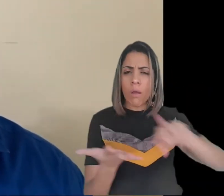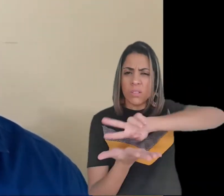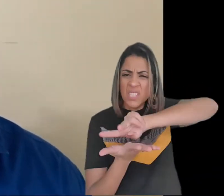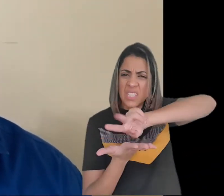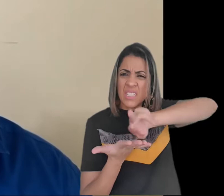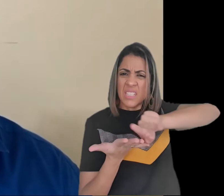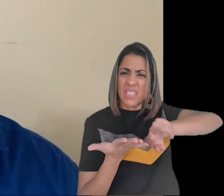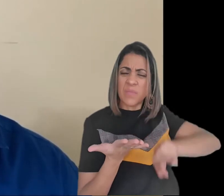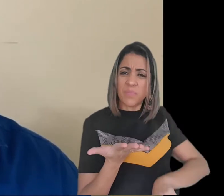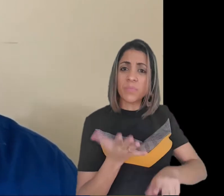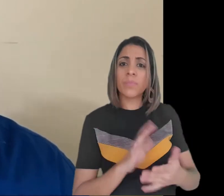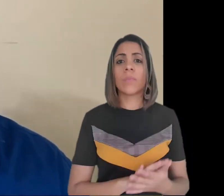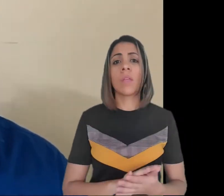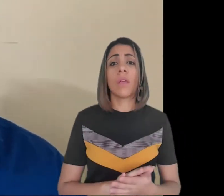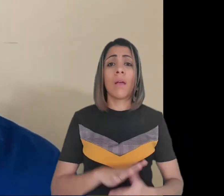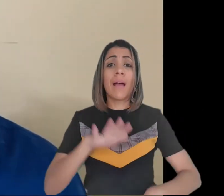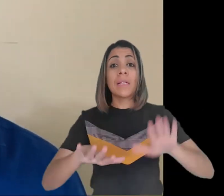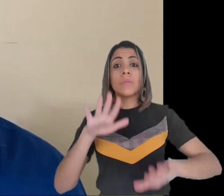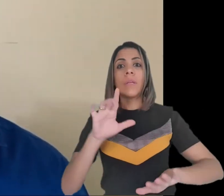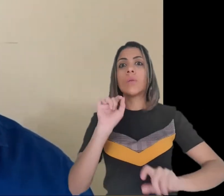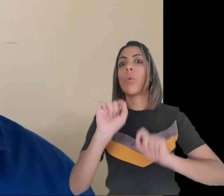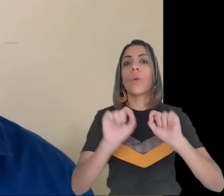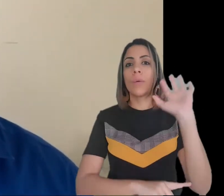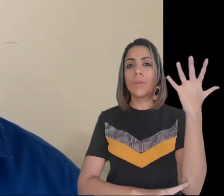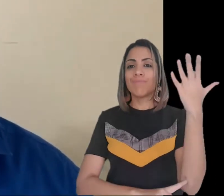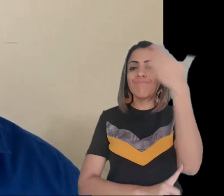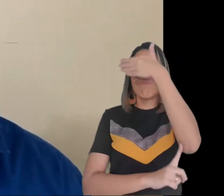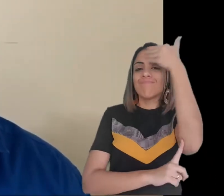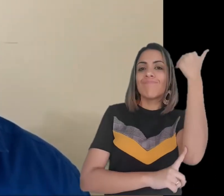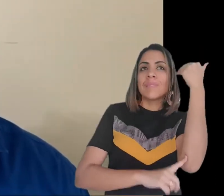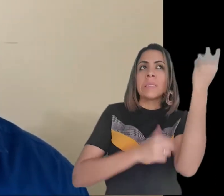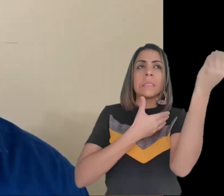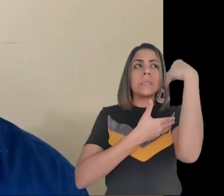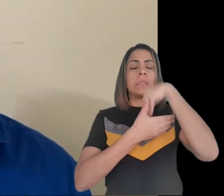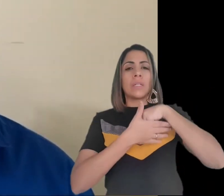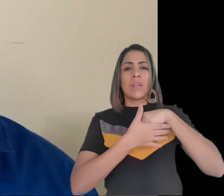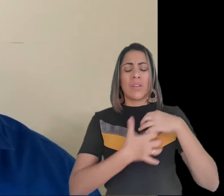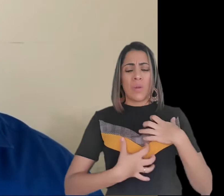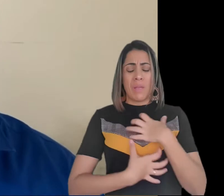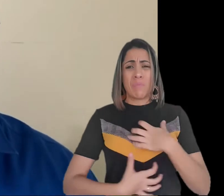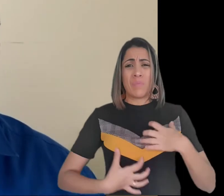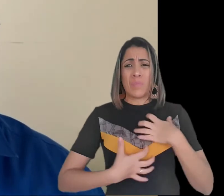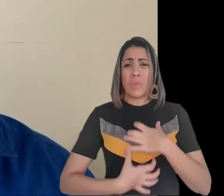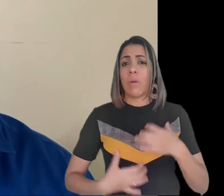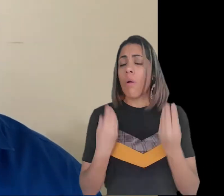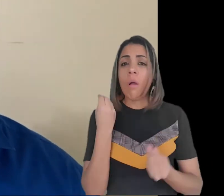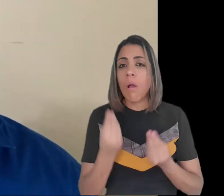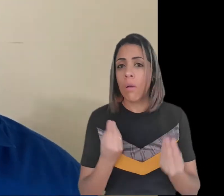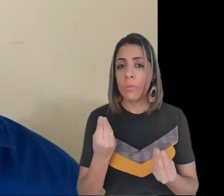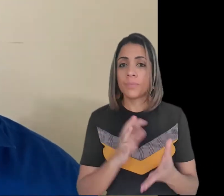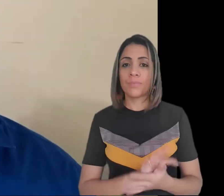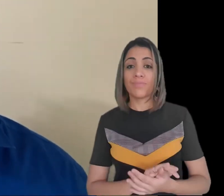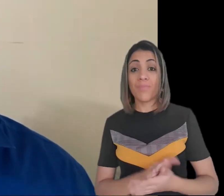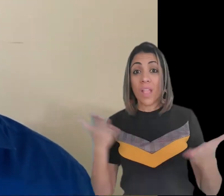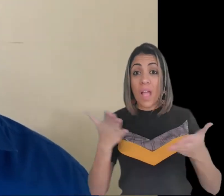temos para exercer, acabamos não cuidando das nossas próprias experiências emocionais. Então, como fica isso?